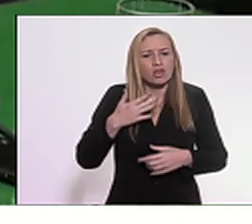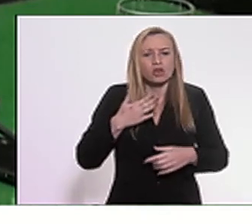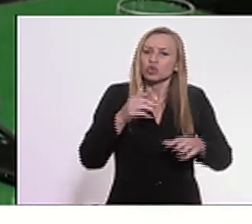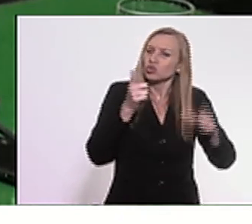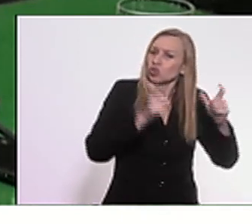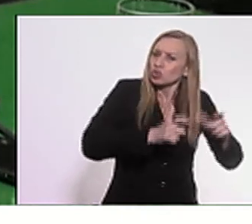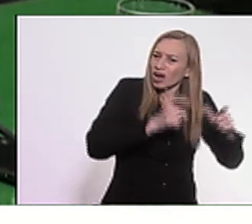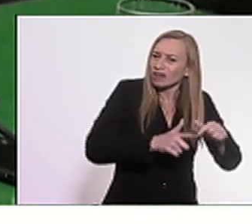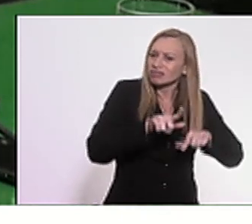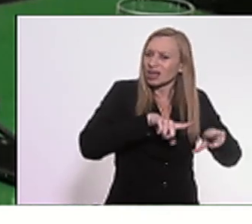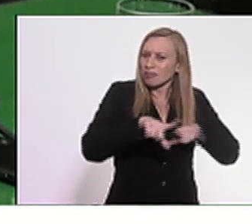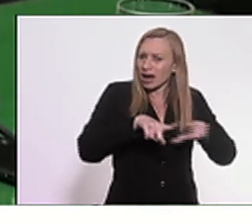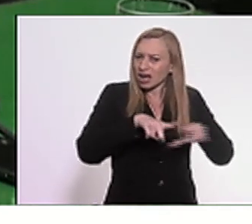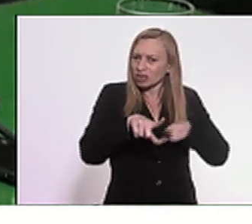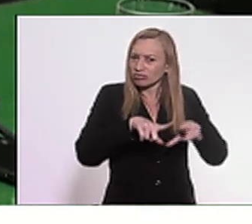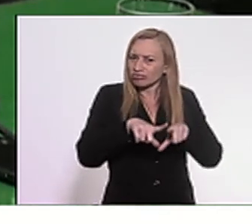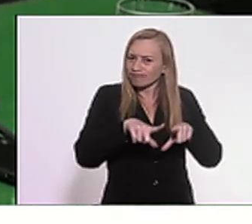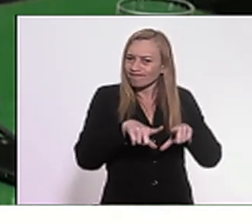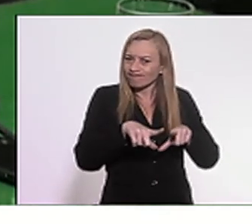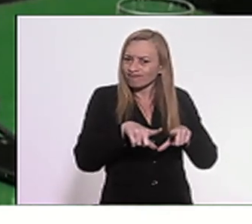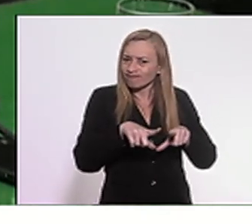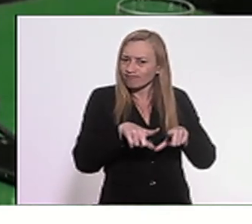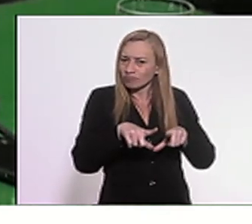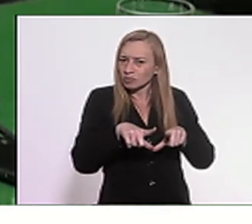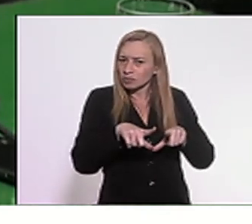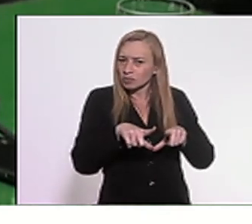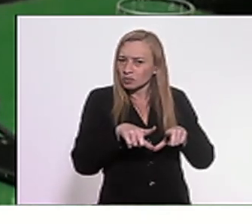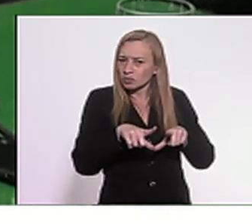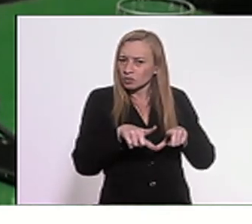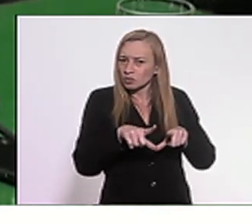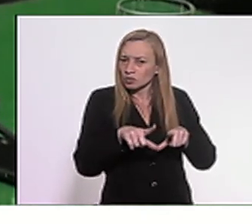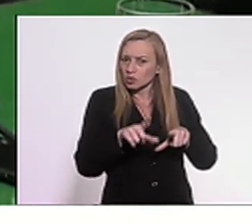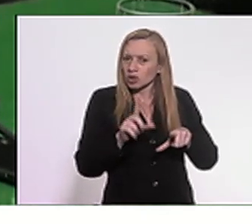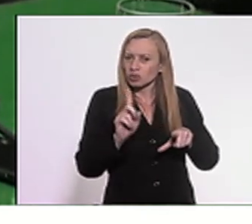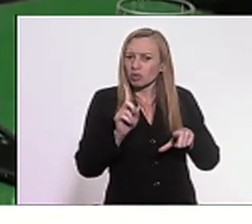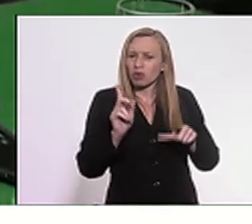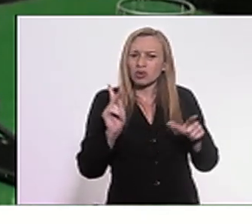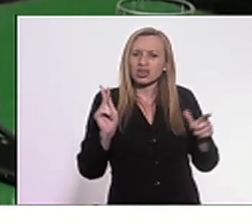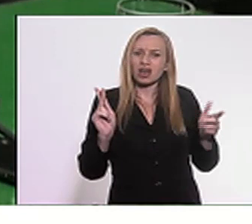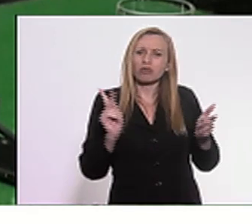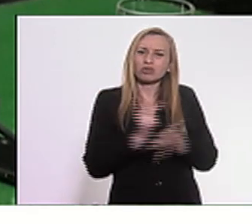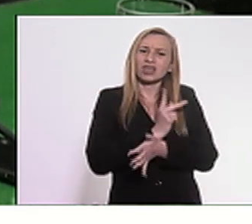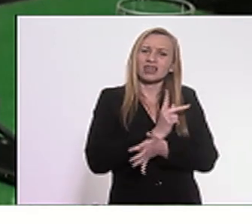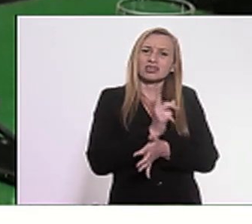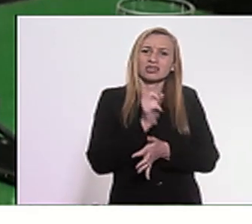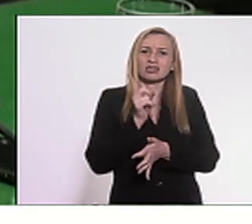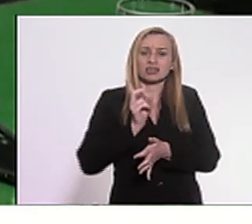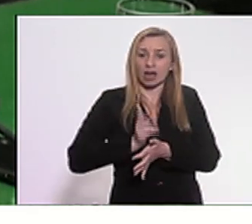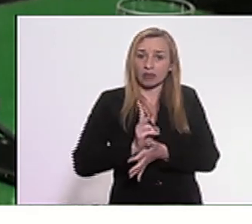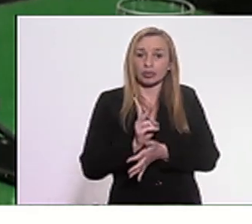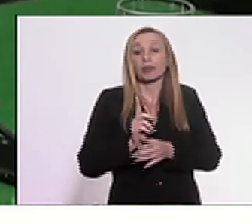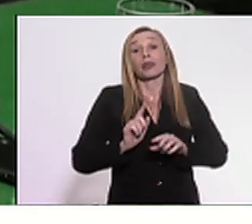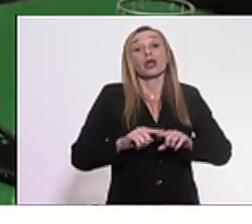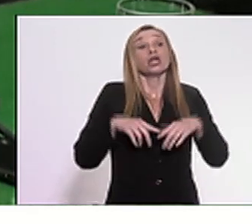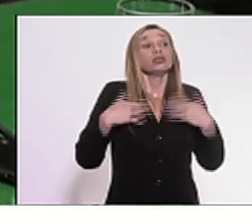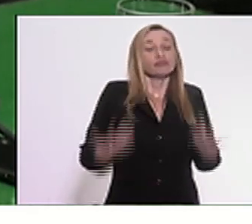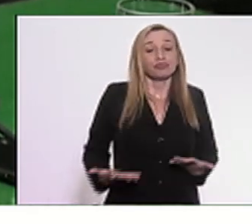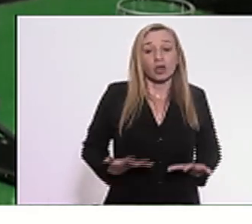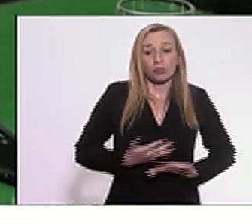trabalho é exceção, tá? Para mim é exceção, não é uma coisa que ocorre... Não, né? Então,